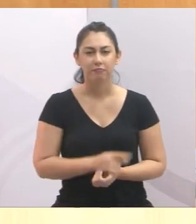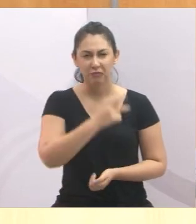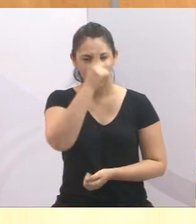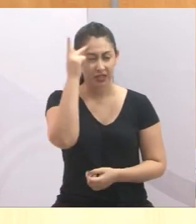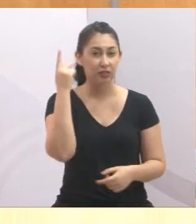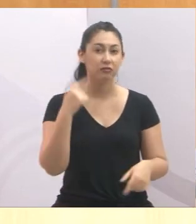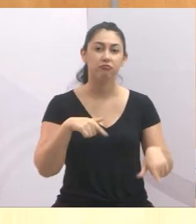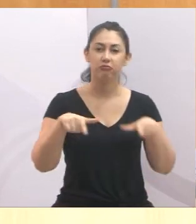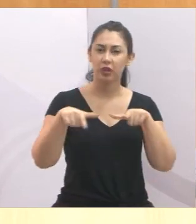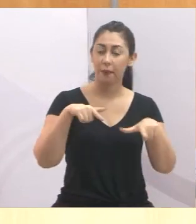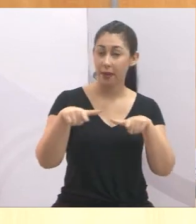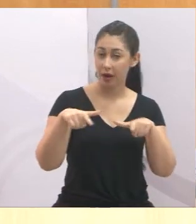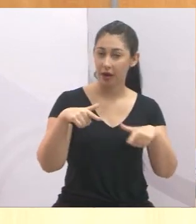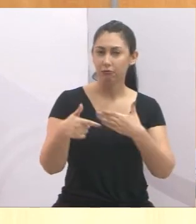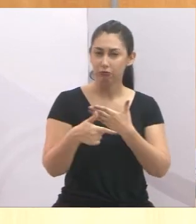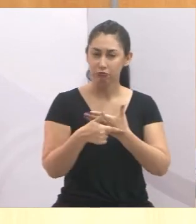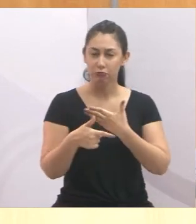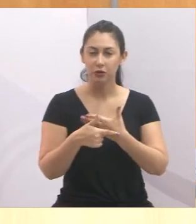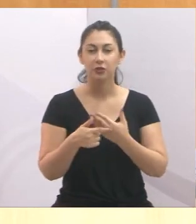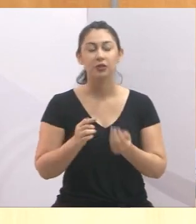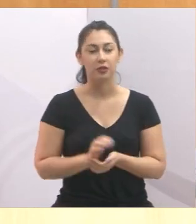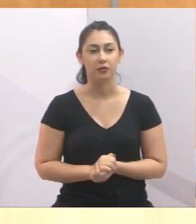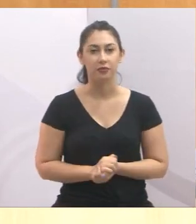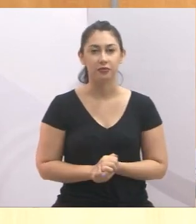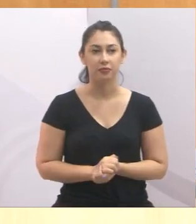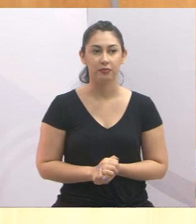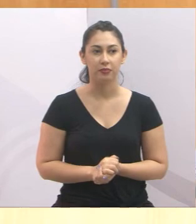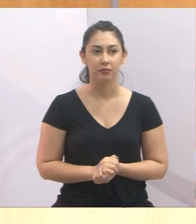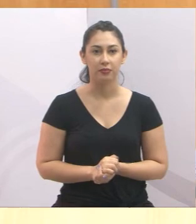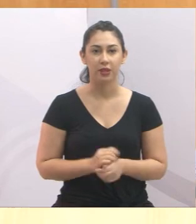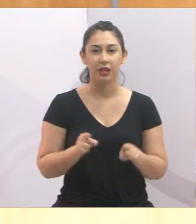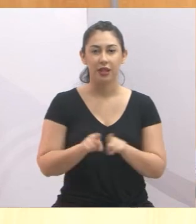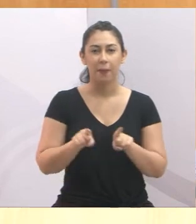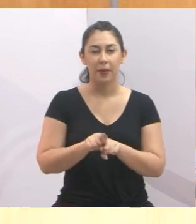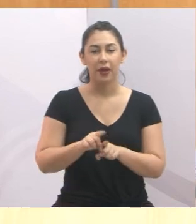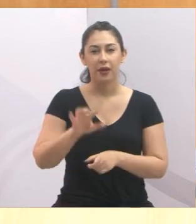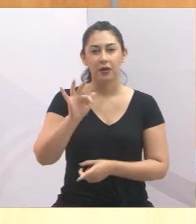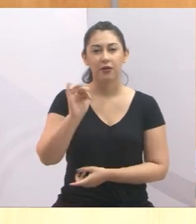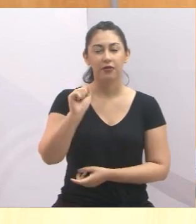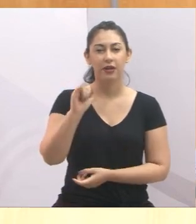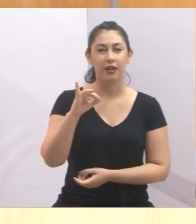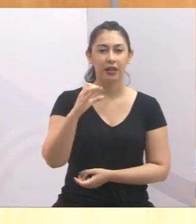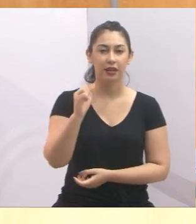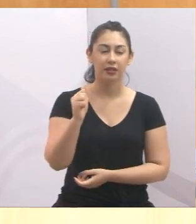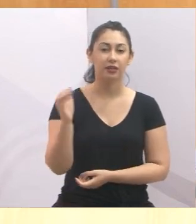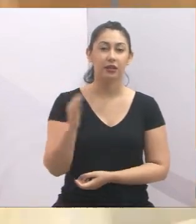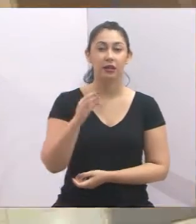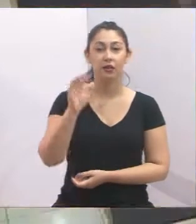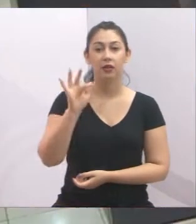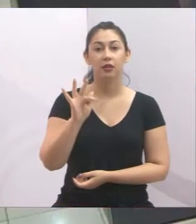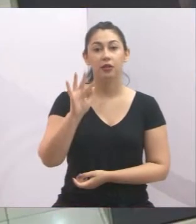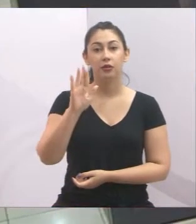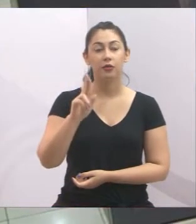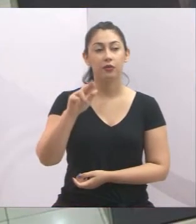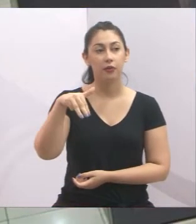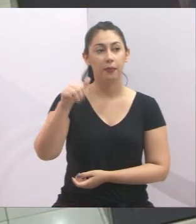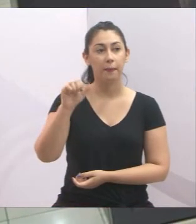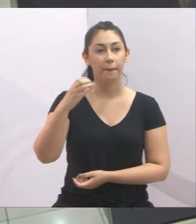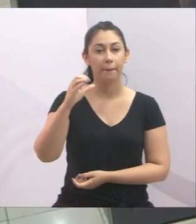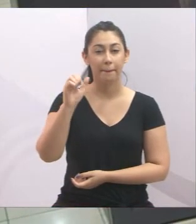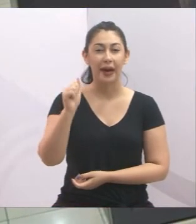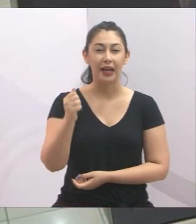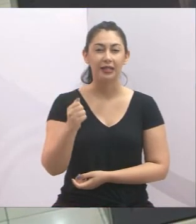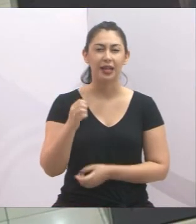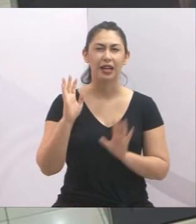trabalham nesta função, em nome do Faísque Fumaça, que está presente nessa sessão, artista há